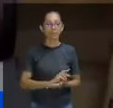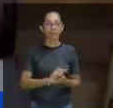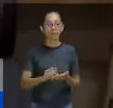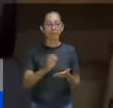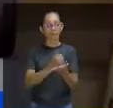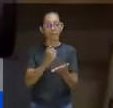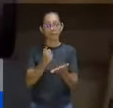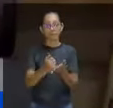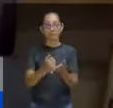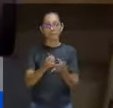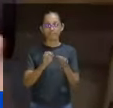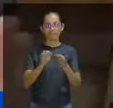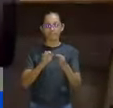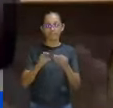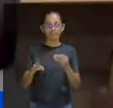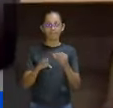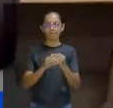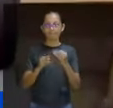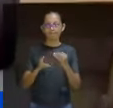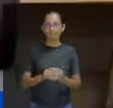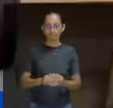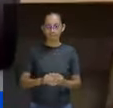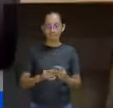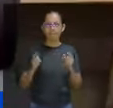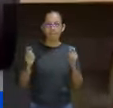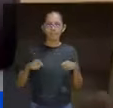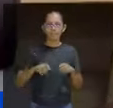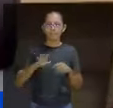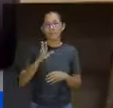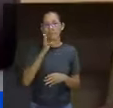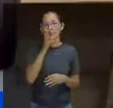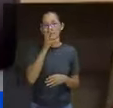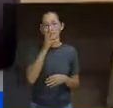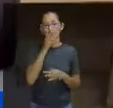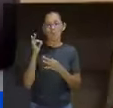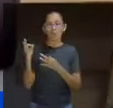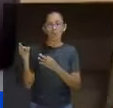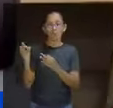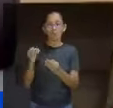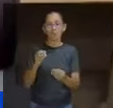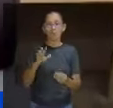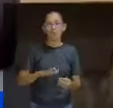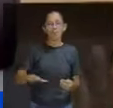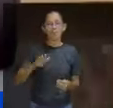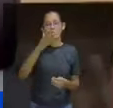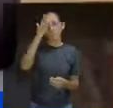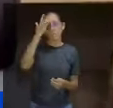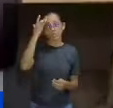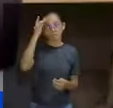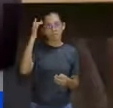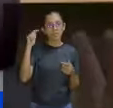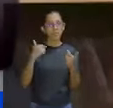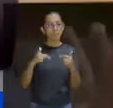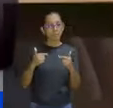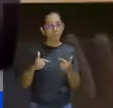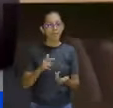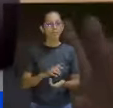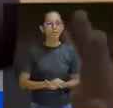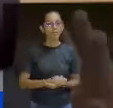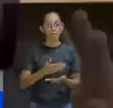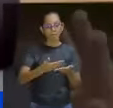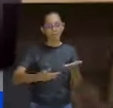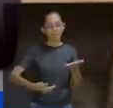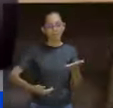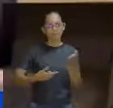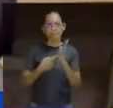D5178187, é o registro do e-social de todos esses trabalhadores, inclusive com os contra-cheques homologados